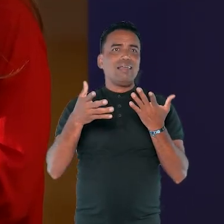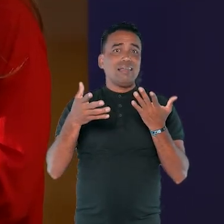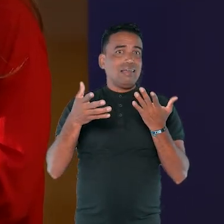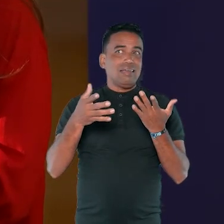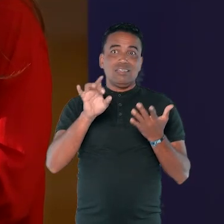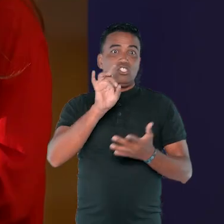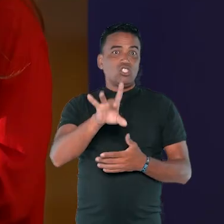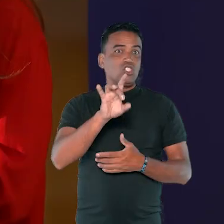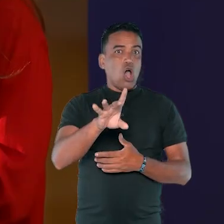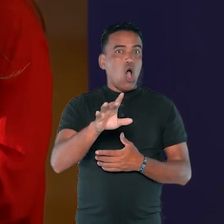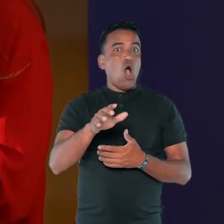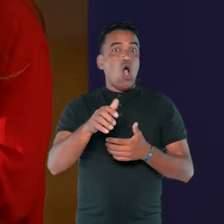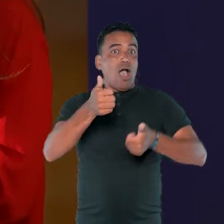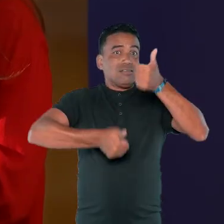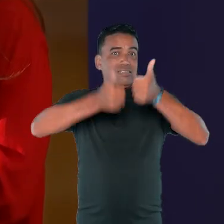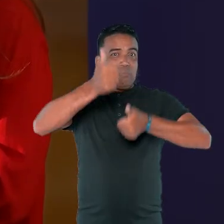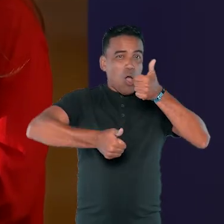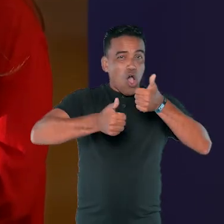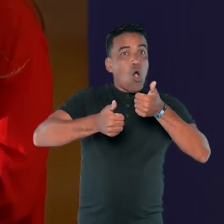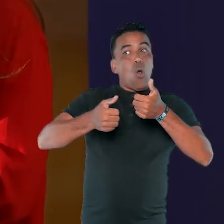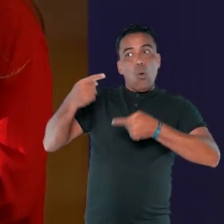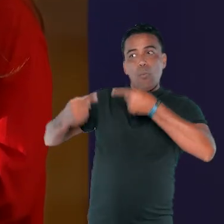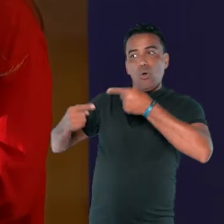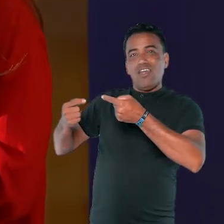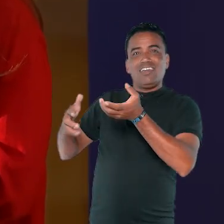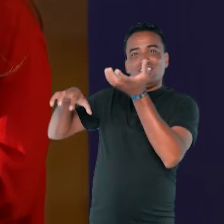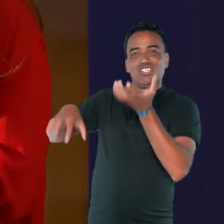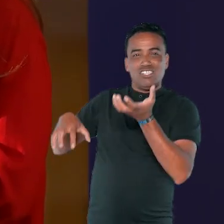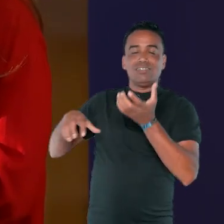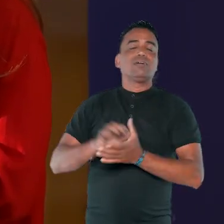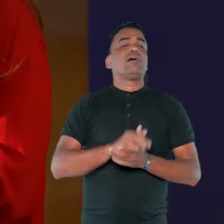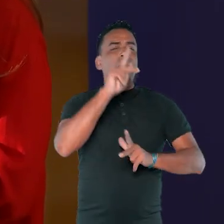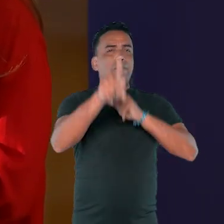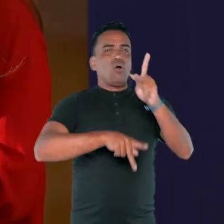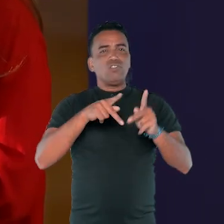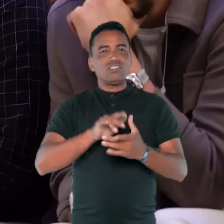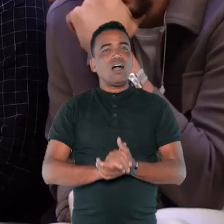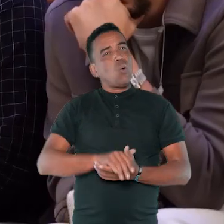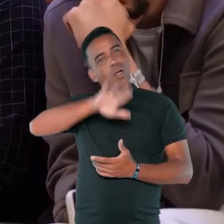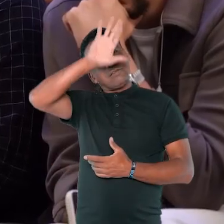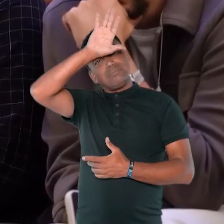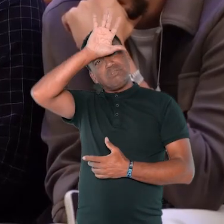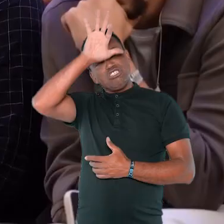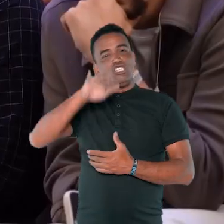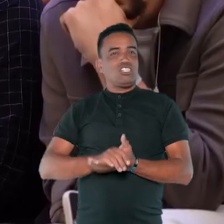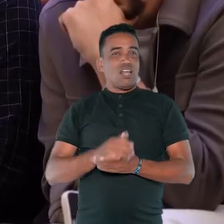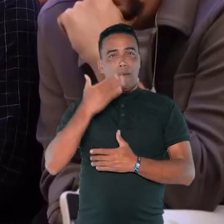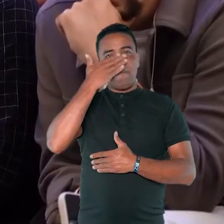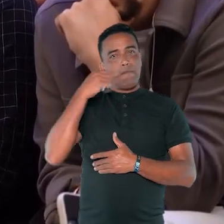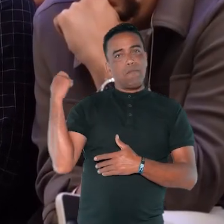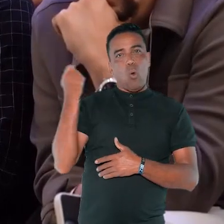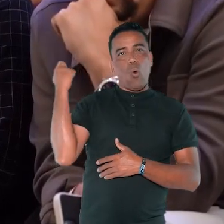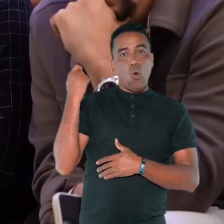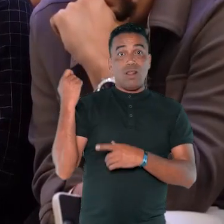não só atletas e políticos. Povo são as bichas, putas e artistas,